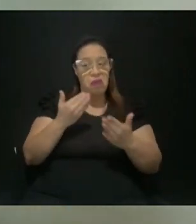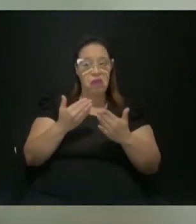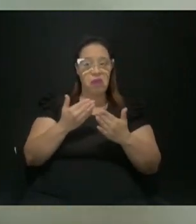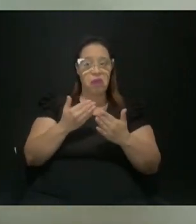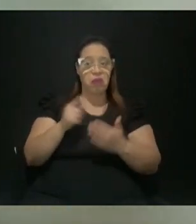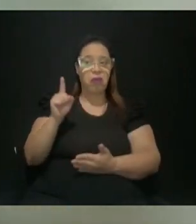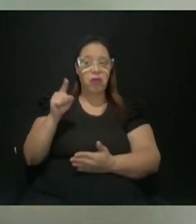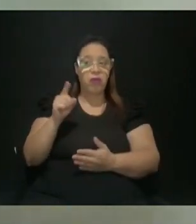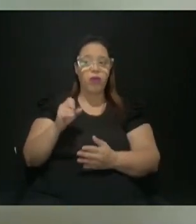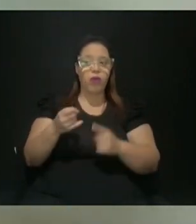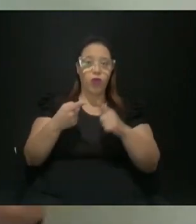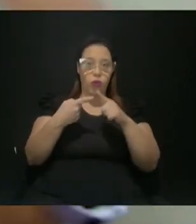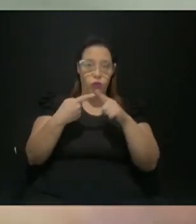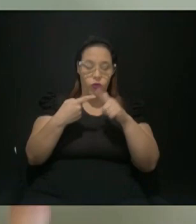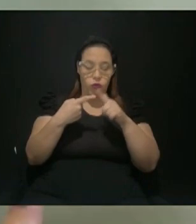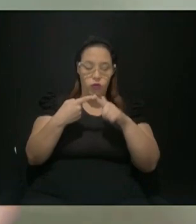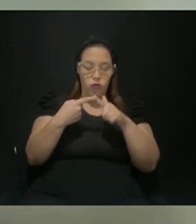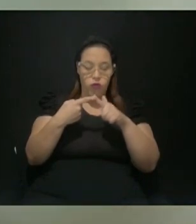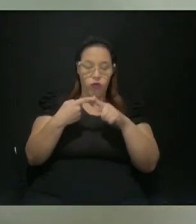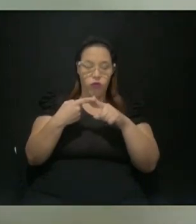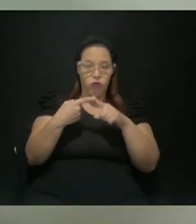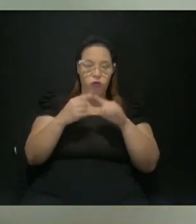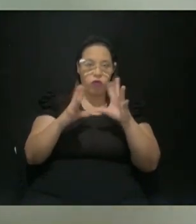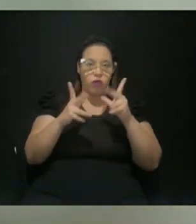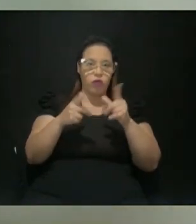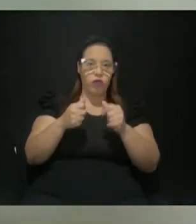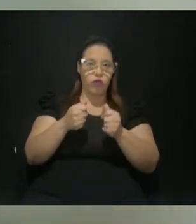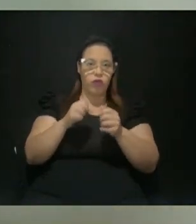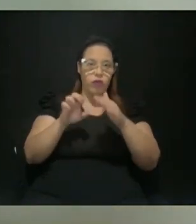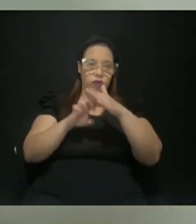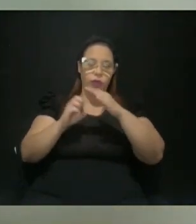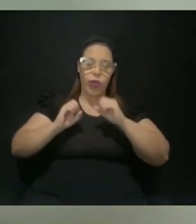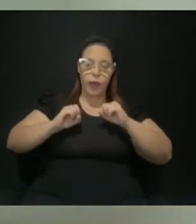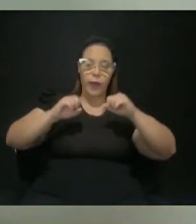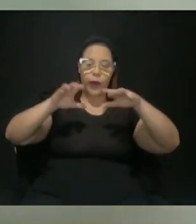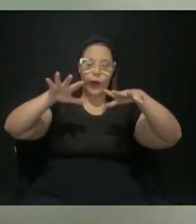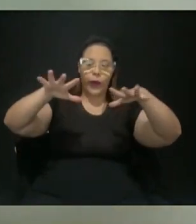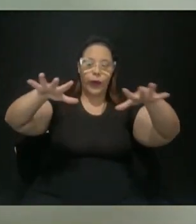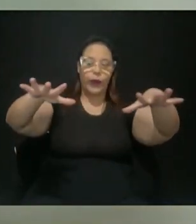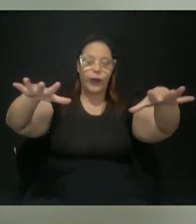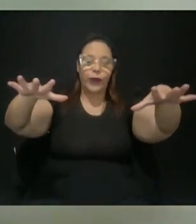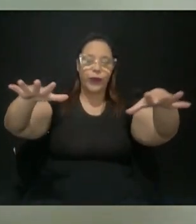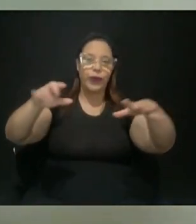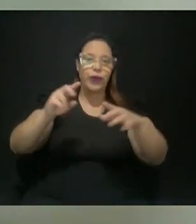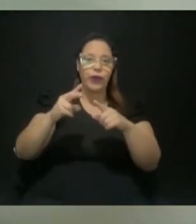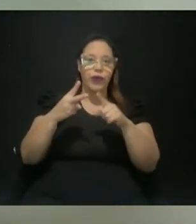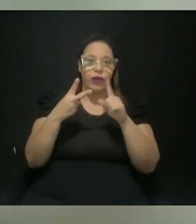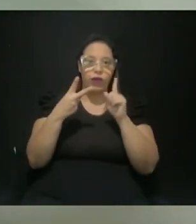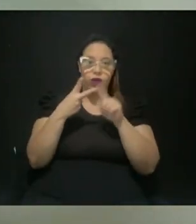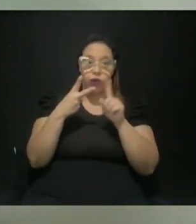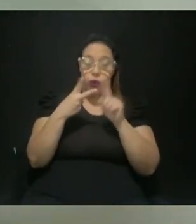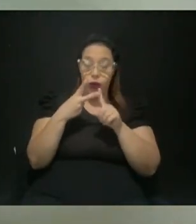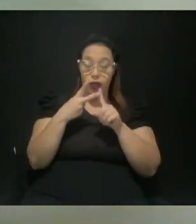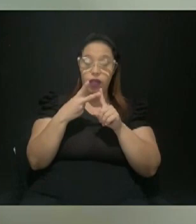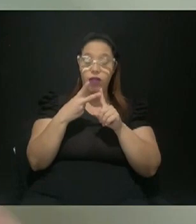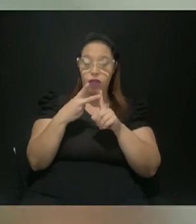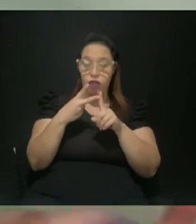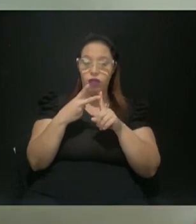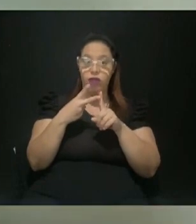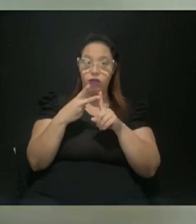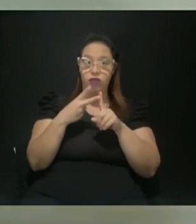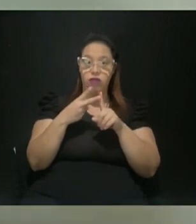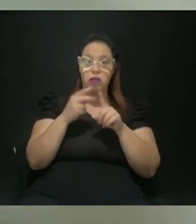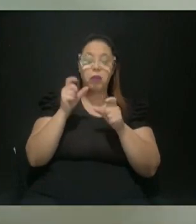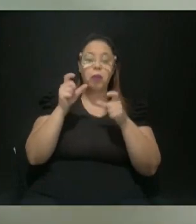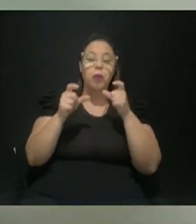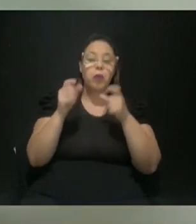né, de tudo que a empresa emite para a atmosfera. Depois a gente vai para o escopo 2, onde a gente entende as